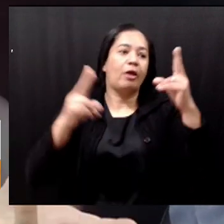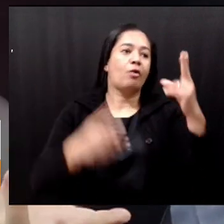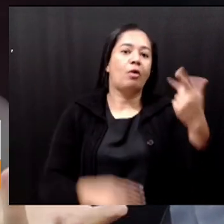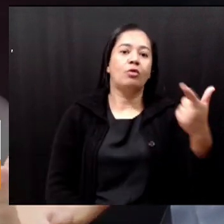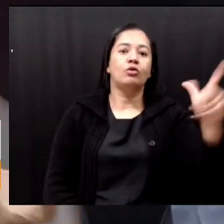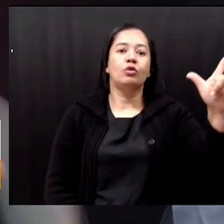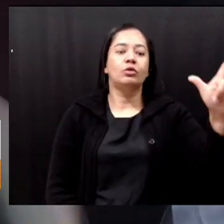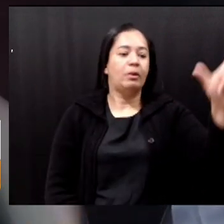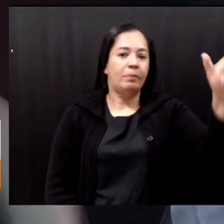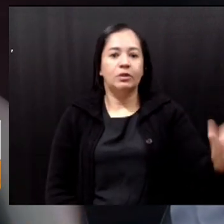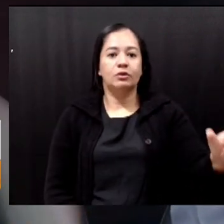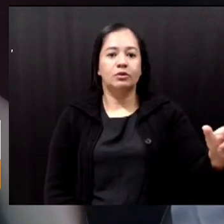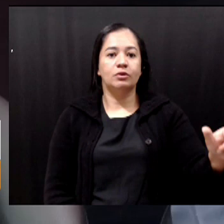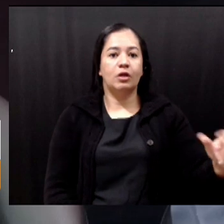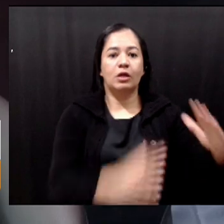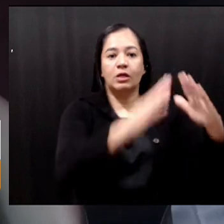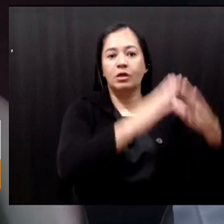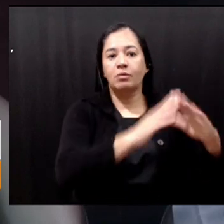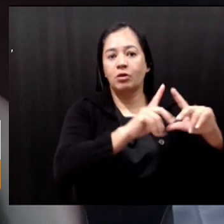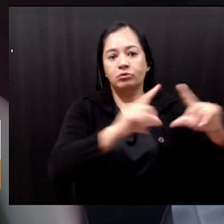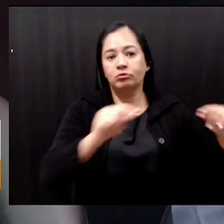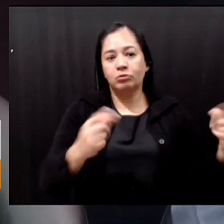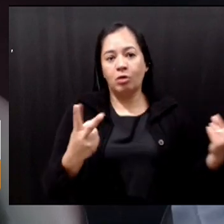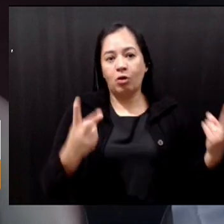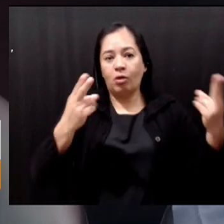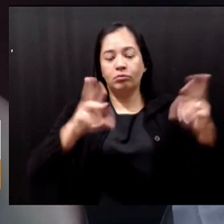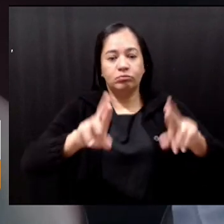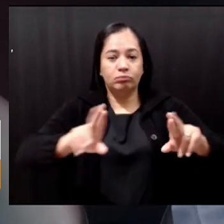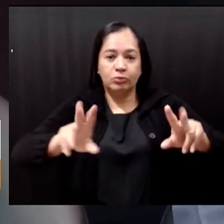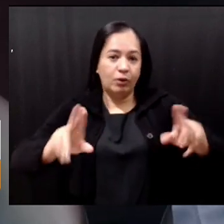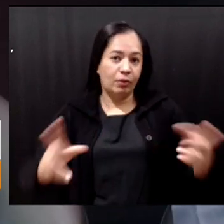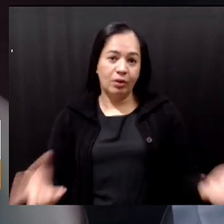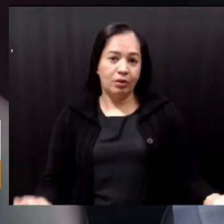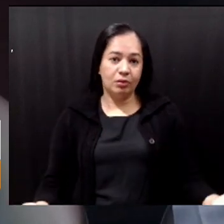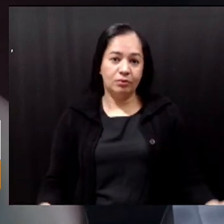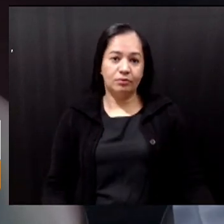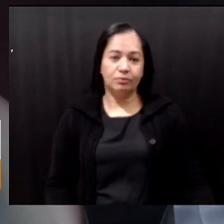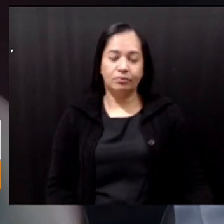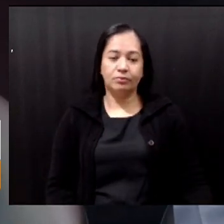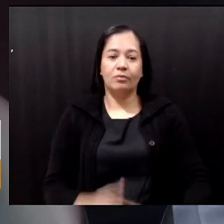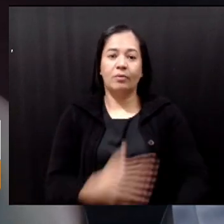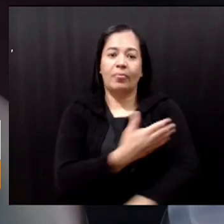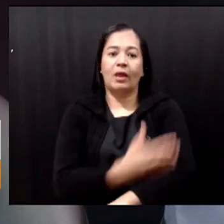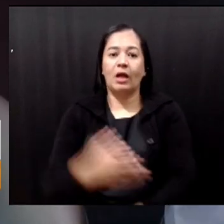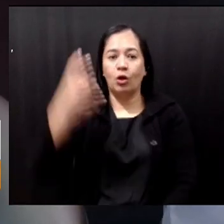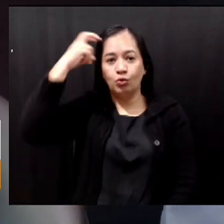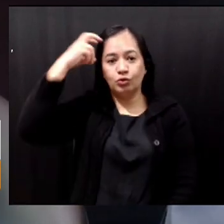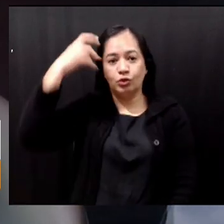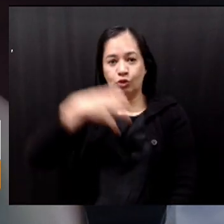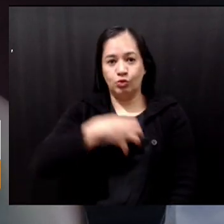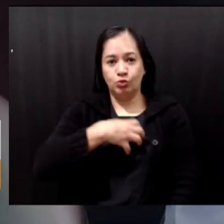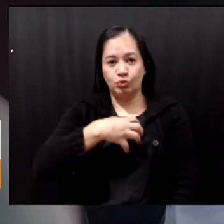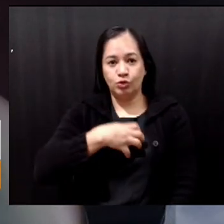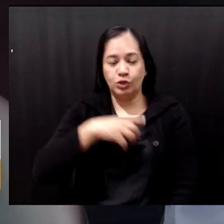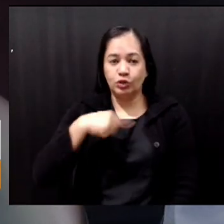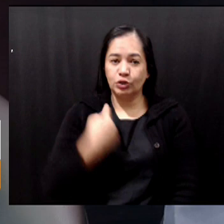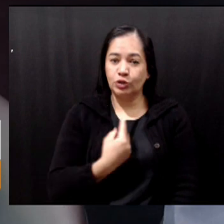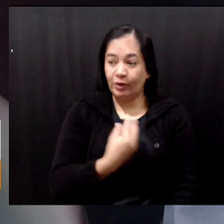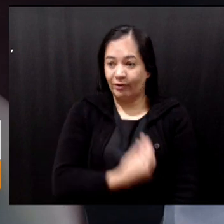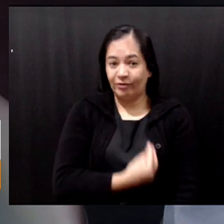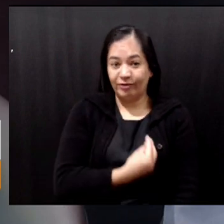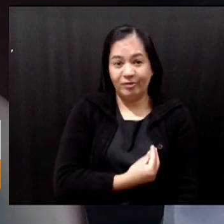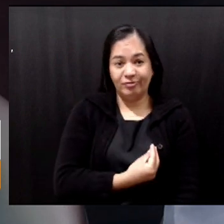Japão consideraria, né. Então a cultura e o modo como a gente vê, permeia todas